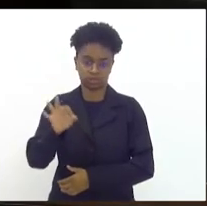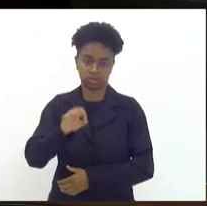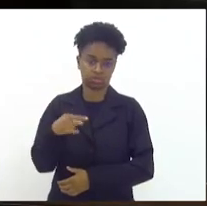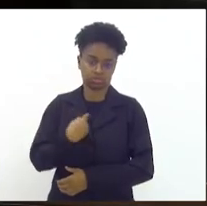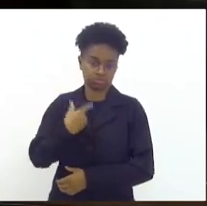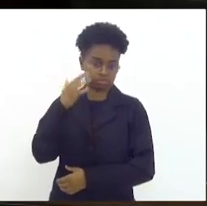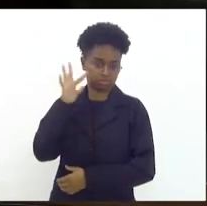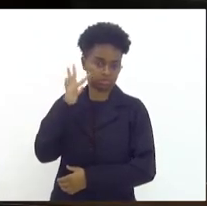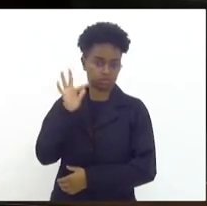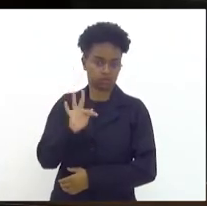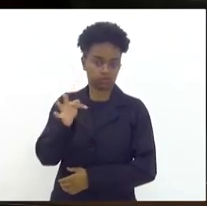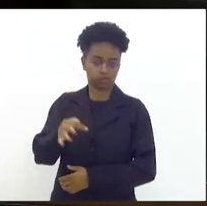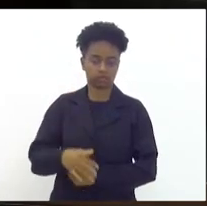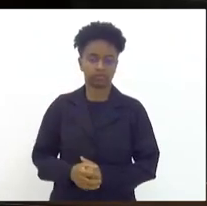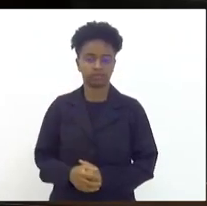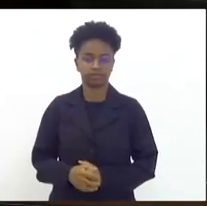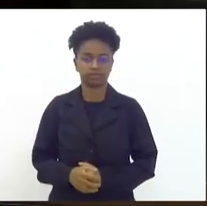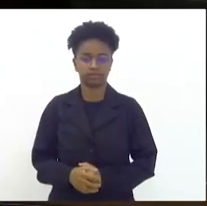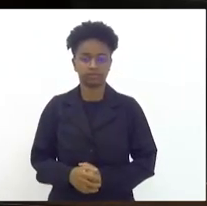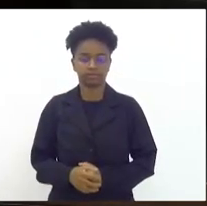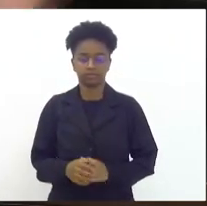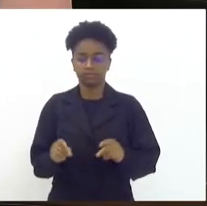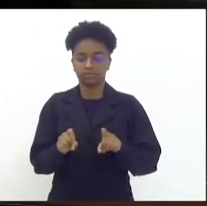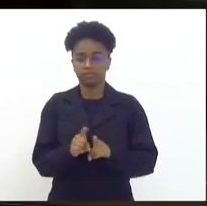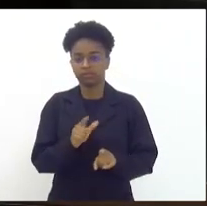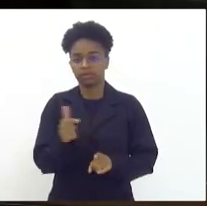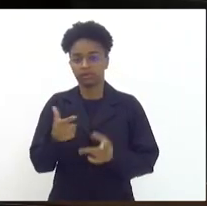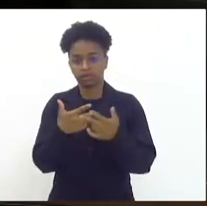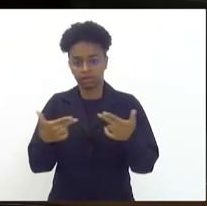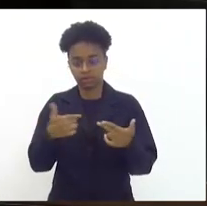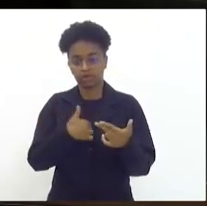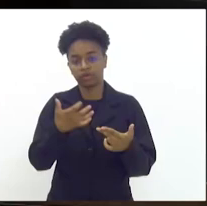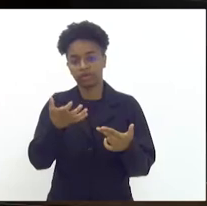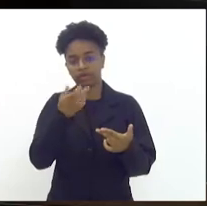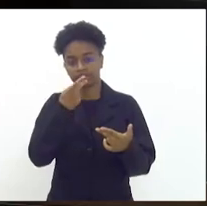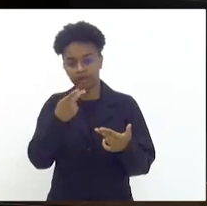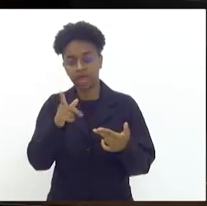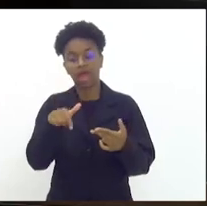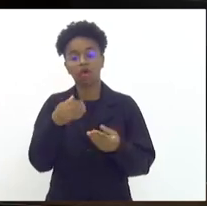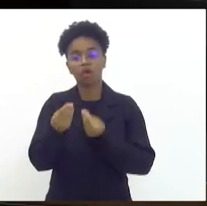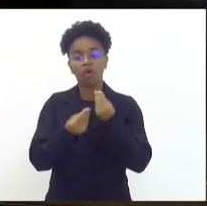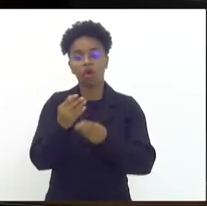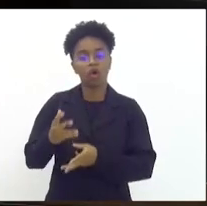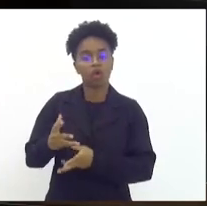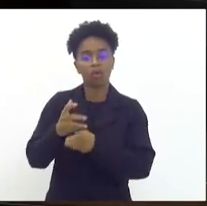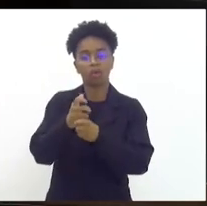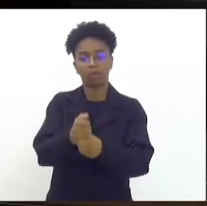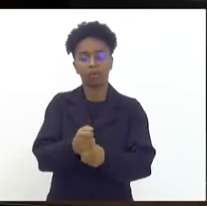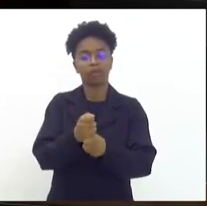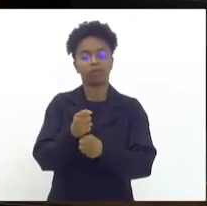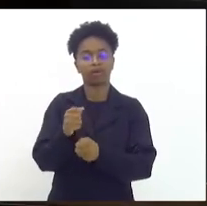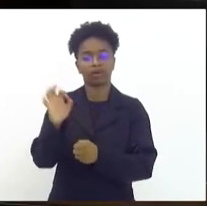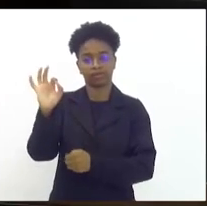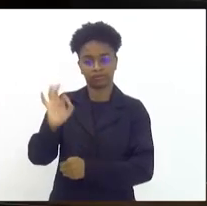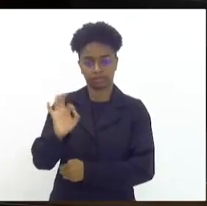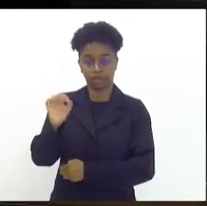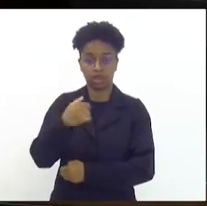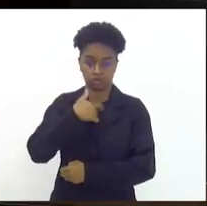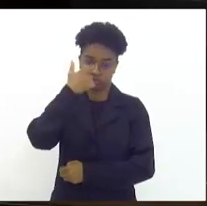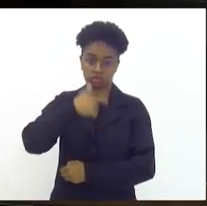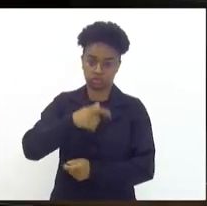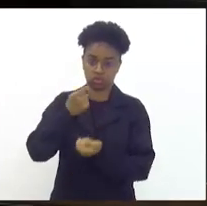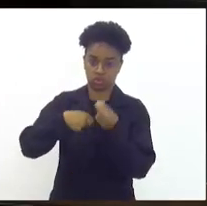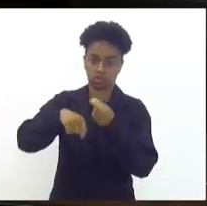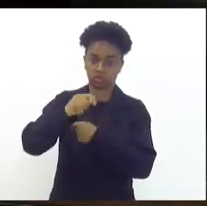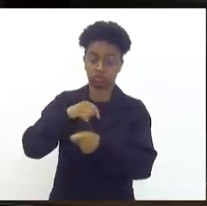nossas né um outro ponto que eu gostaria de falar é justamente esse do cálculo da alíquota só economista eu sou economista